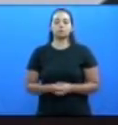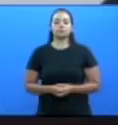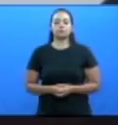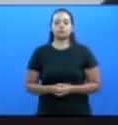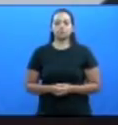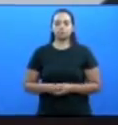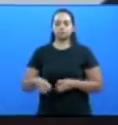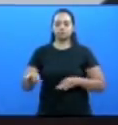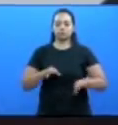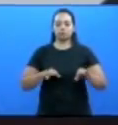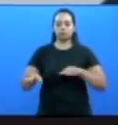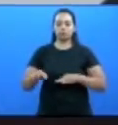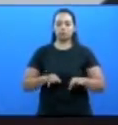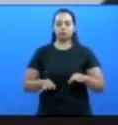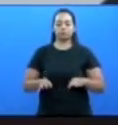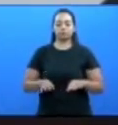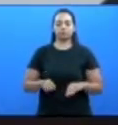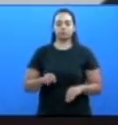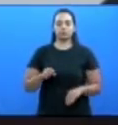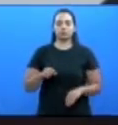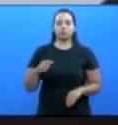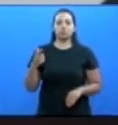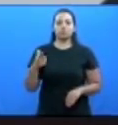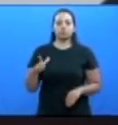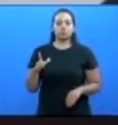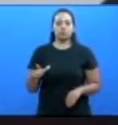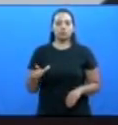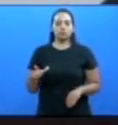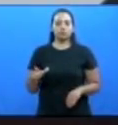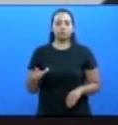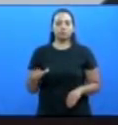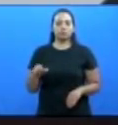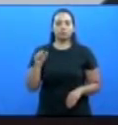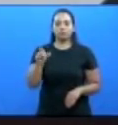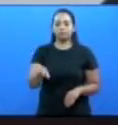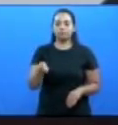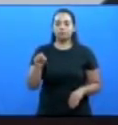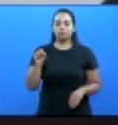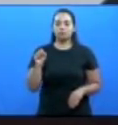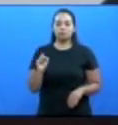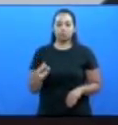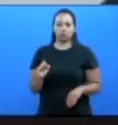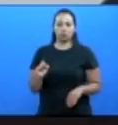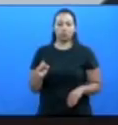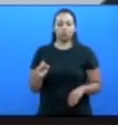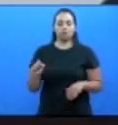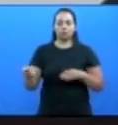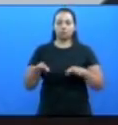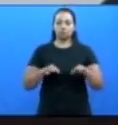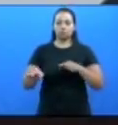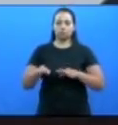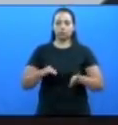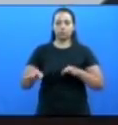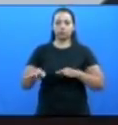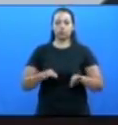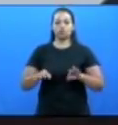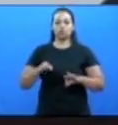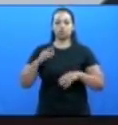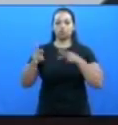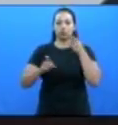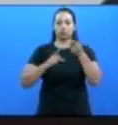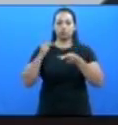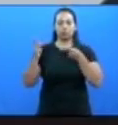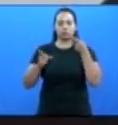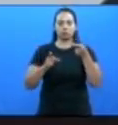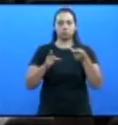há pedidos de destaque para o primeiro grupo, as emendas apresentadas pela Comissão de Finanças e Orçamento.